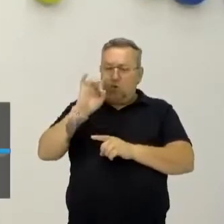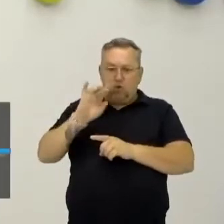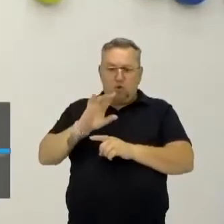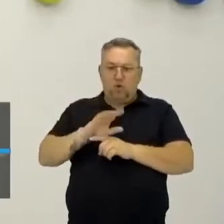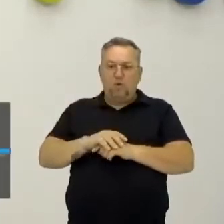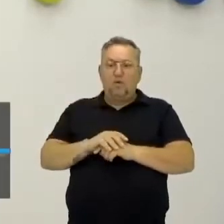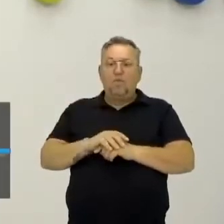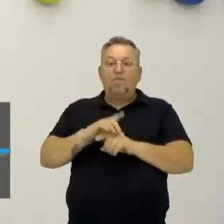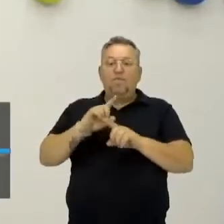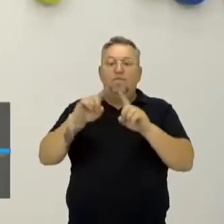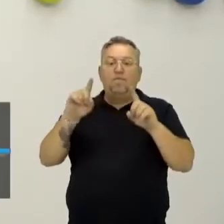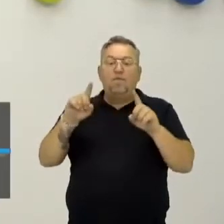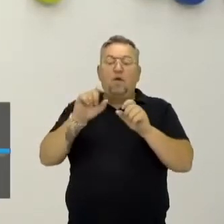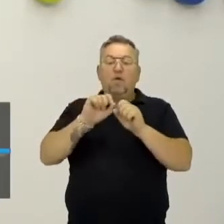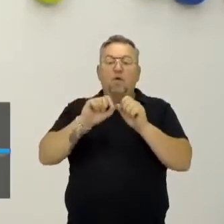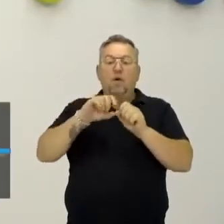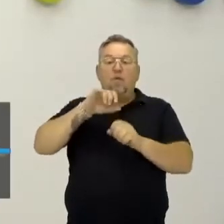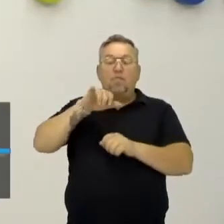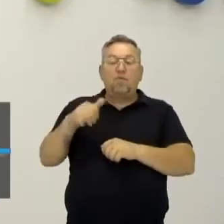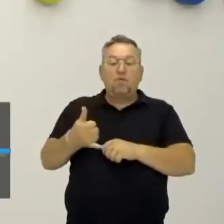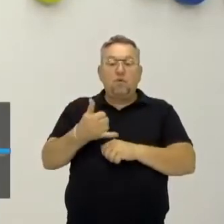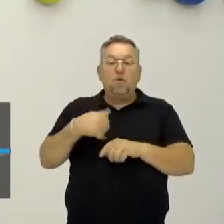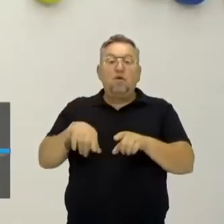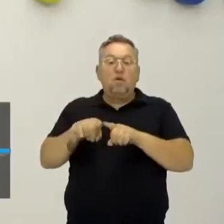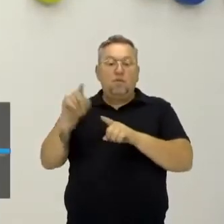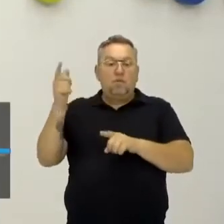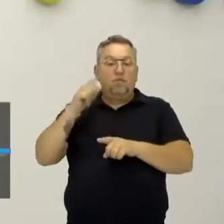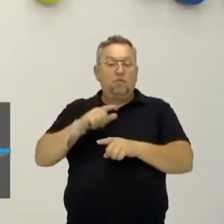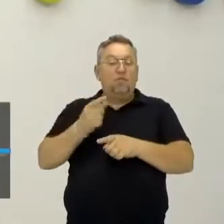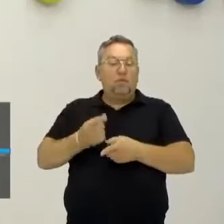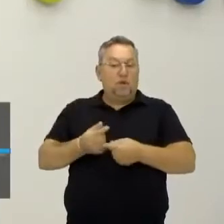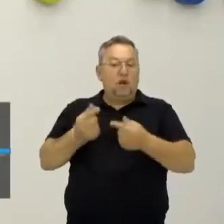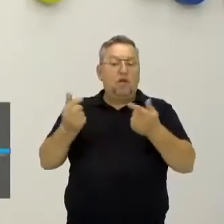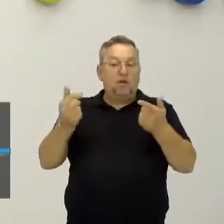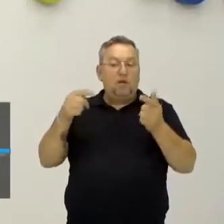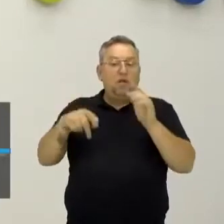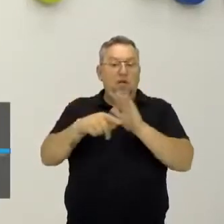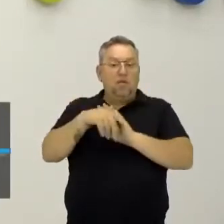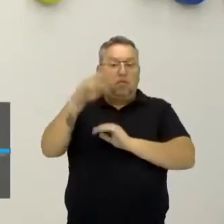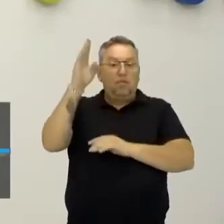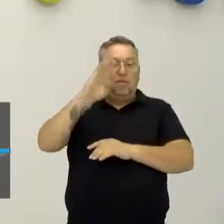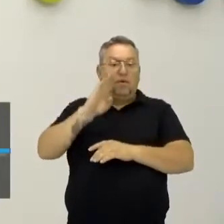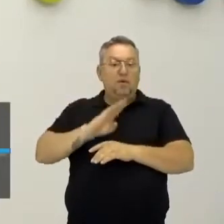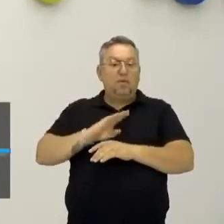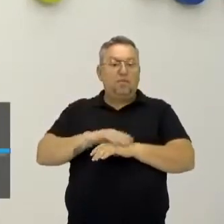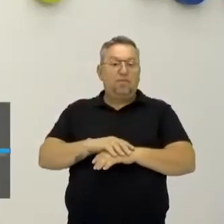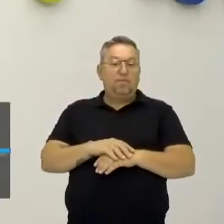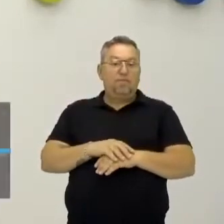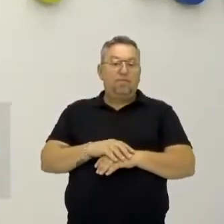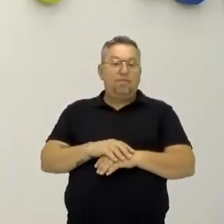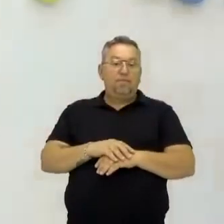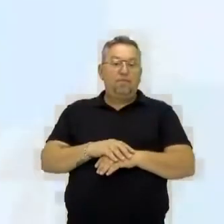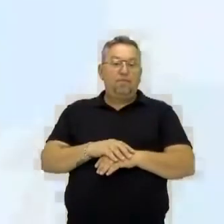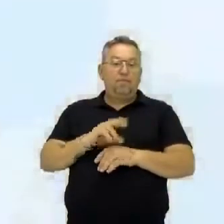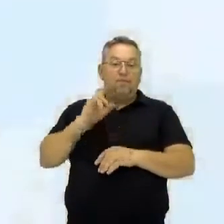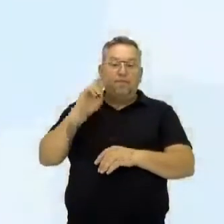Então, esses conhecimentos foram aproveitados e geraram muita riqueza para o Brasil. Infelizmente, desta forma. Aí eu vou trazer algumas formas de